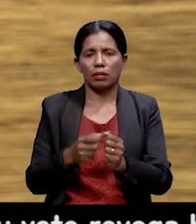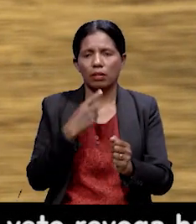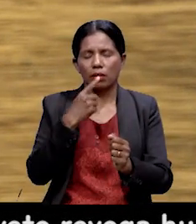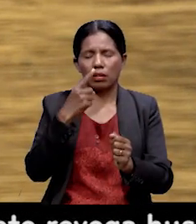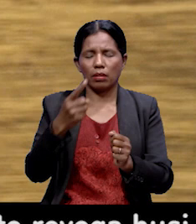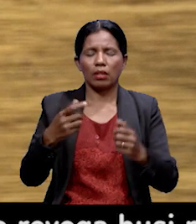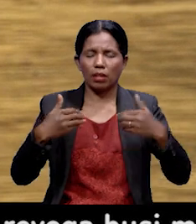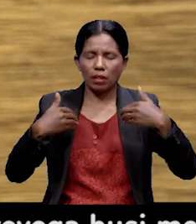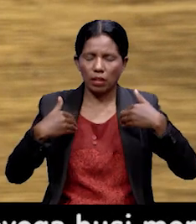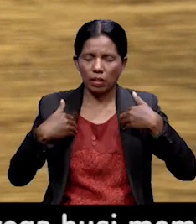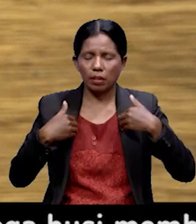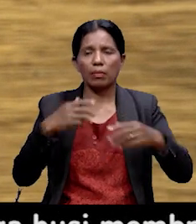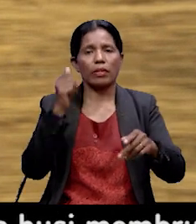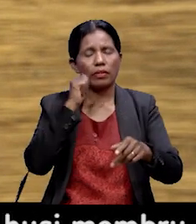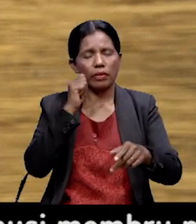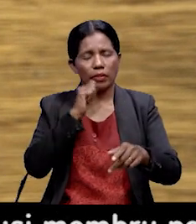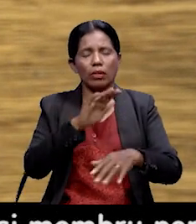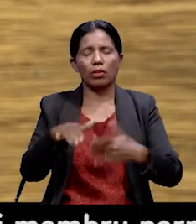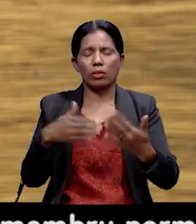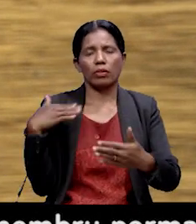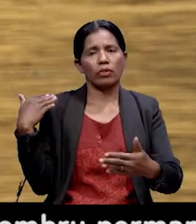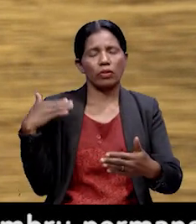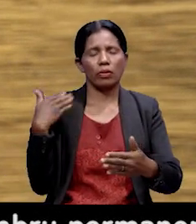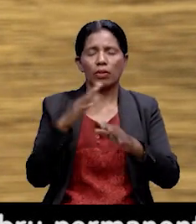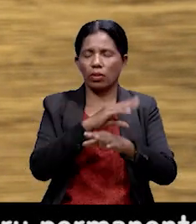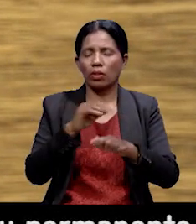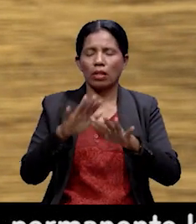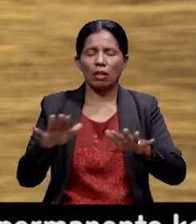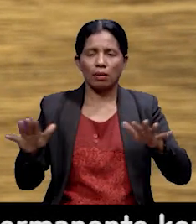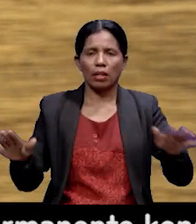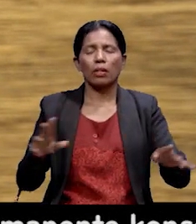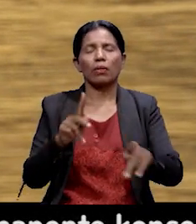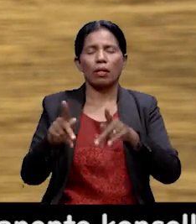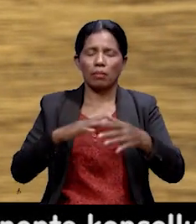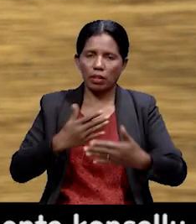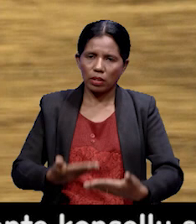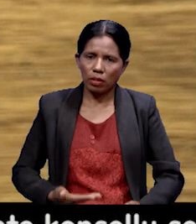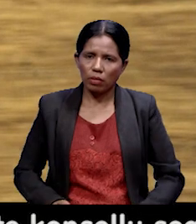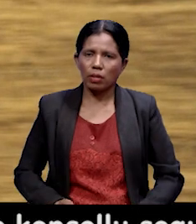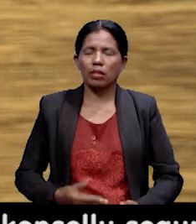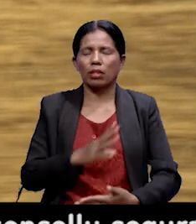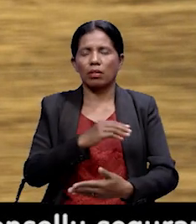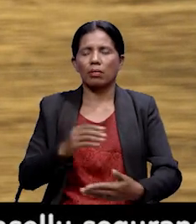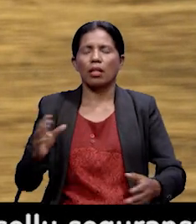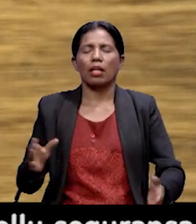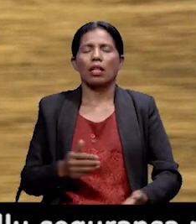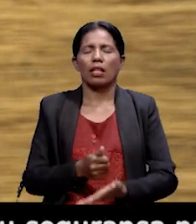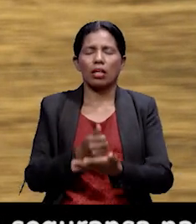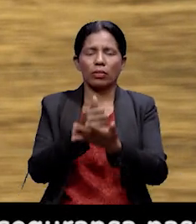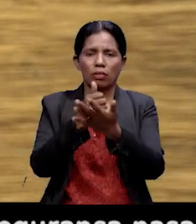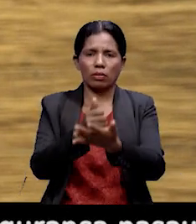incapacidades, as mulheres, os jovens, as crianças e as grávidas são os grupos sociais mais